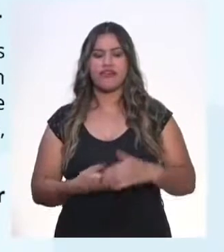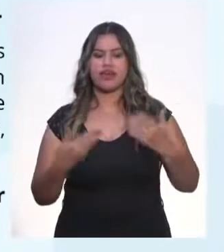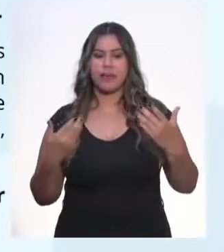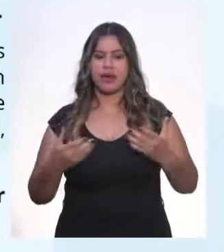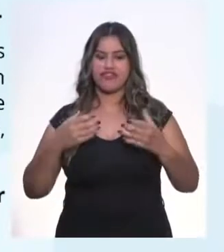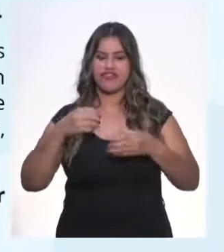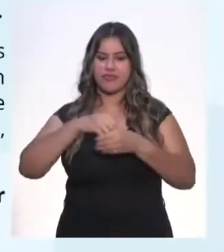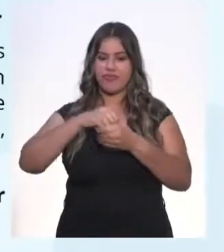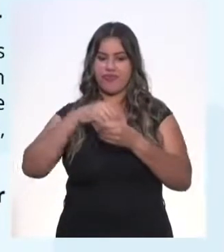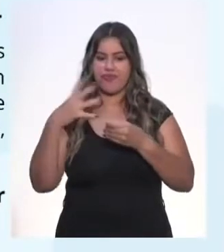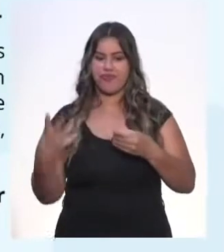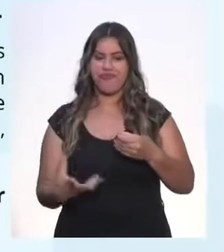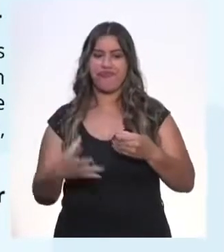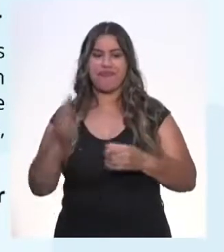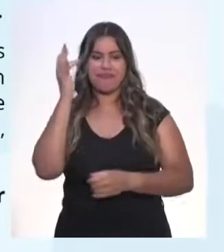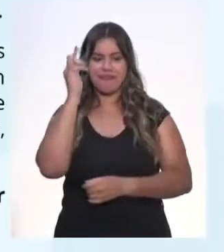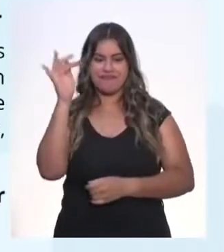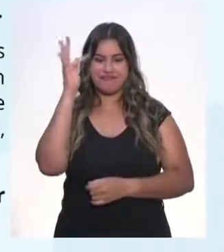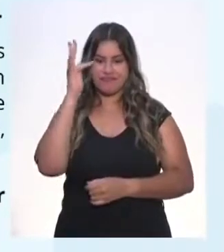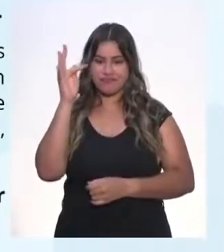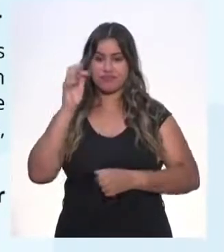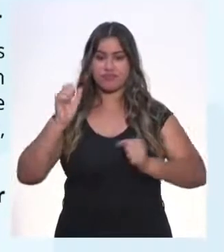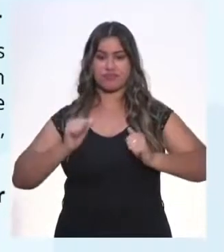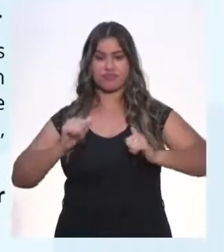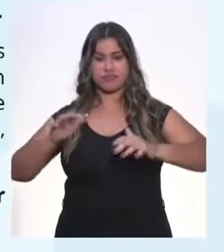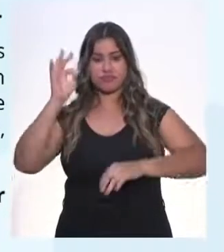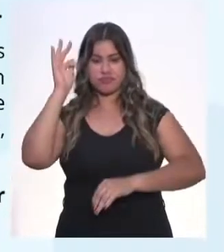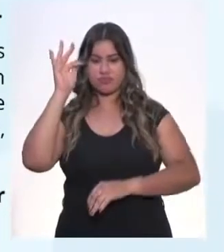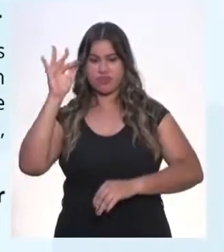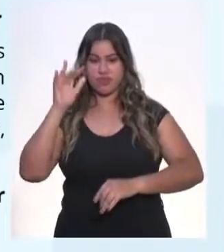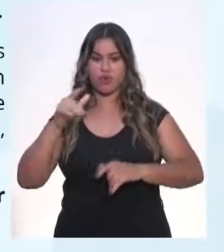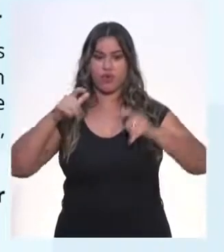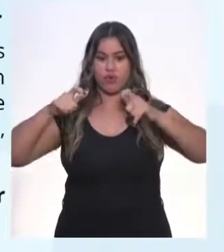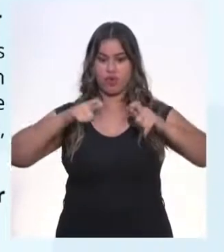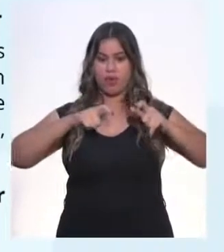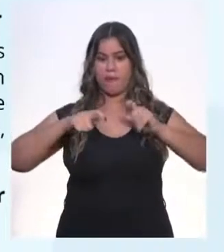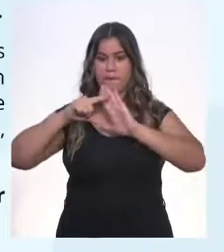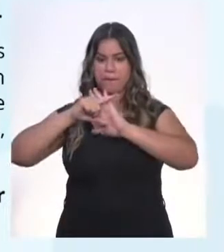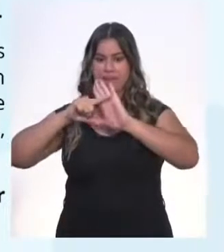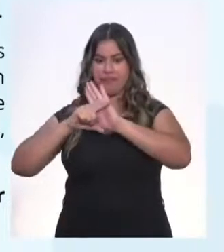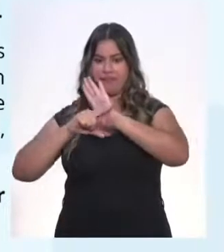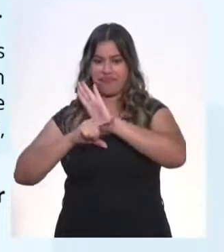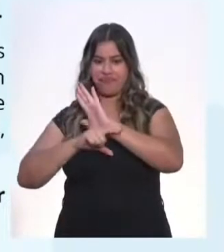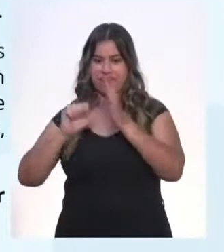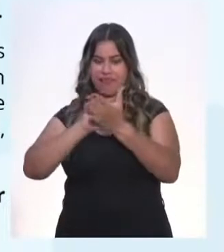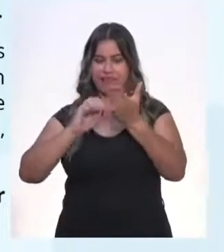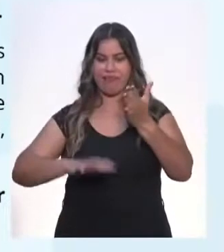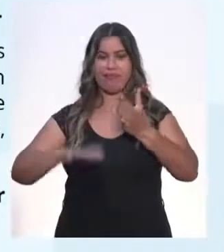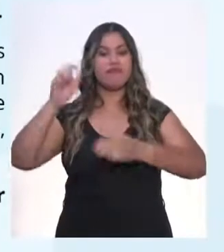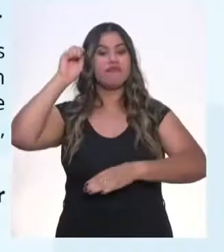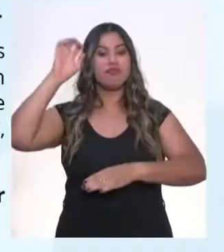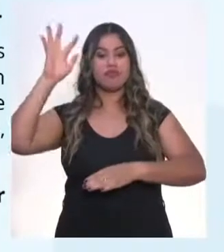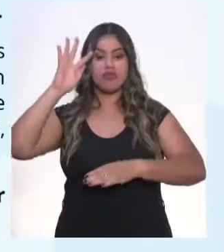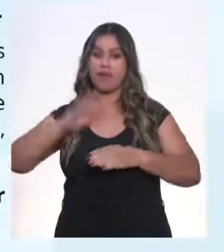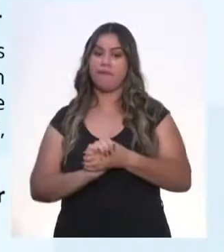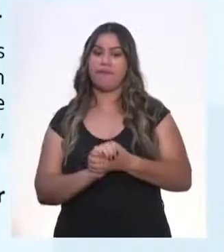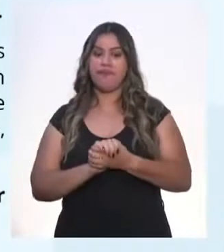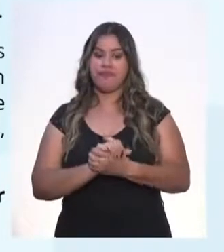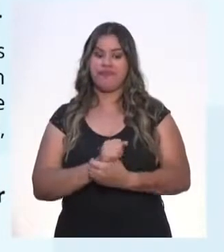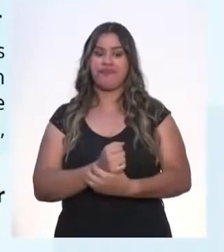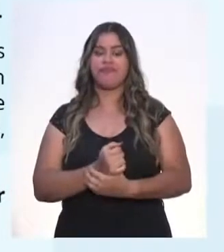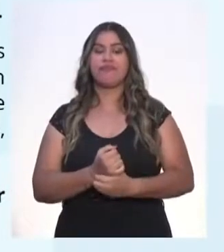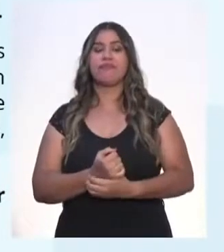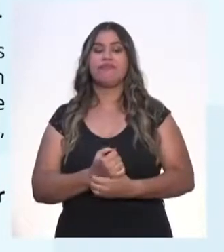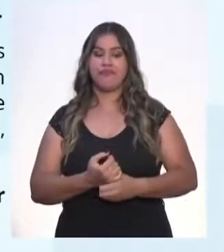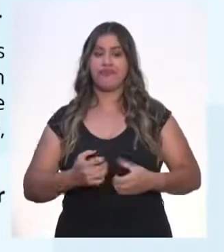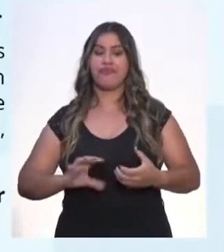da filosofia, a atitude filosófica, os períodos, os campos de investigação da atividade filosófica e como